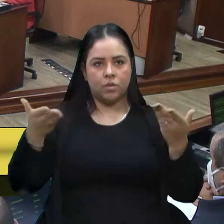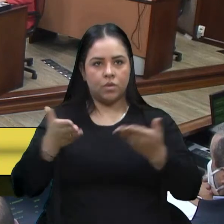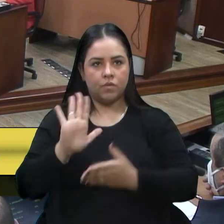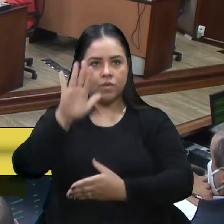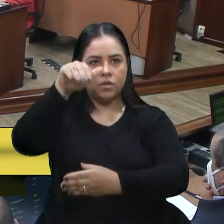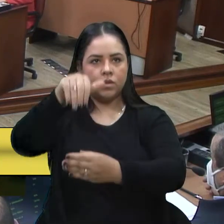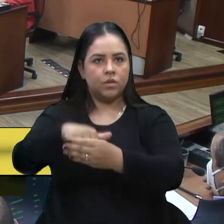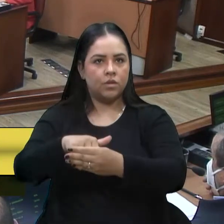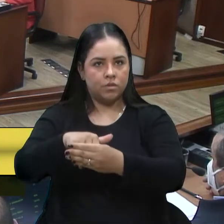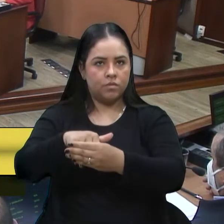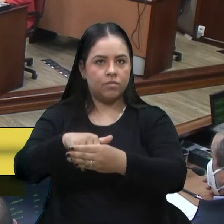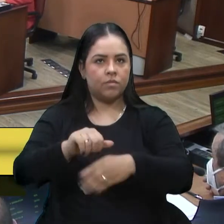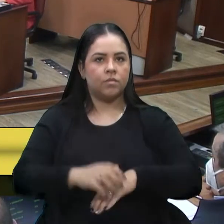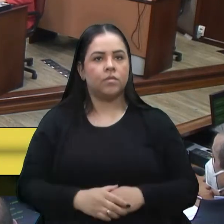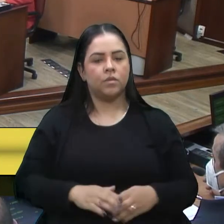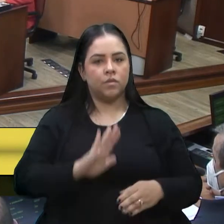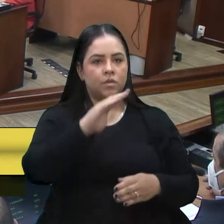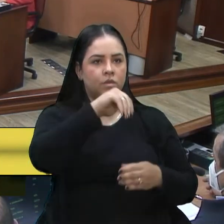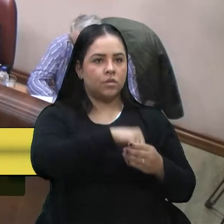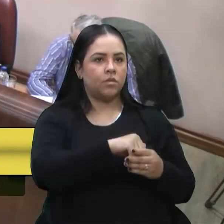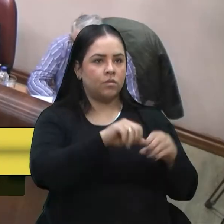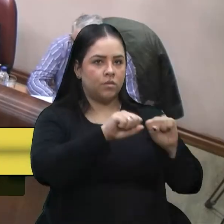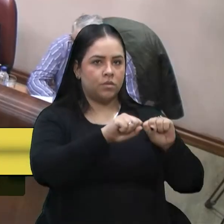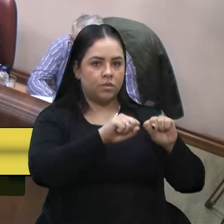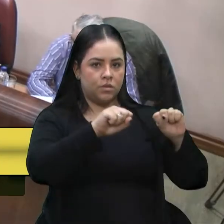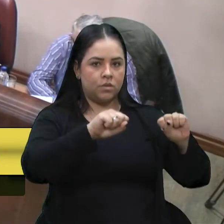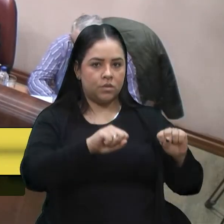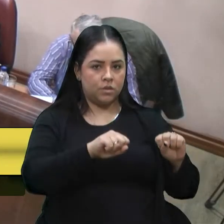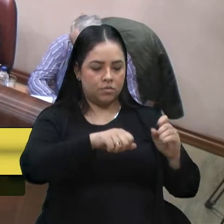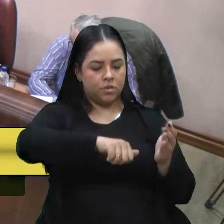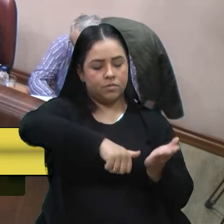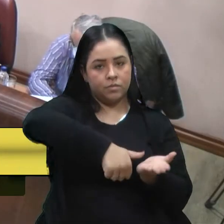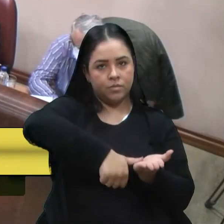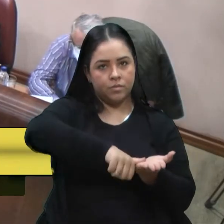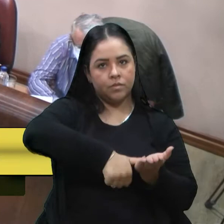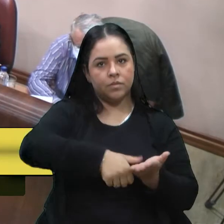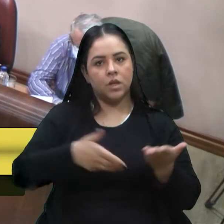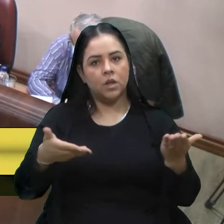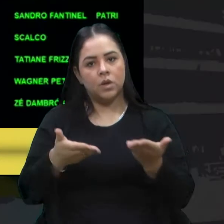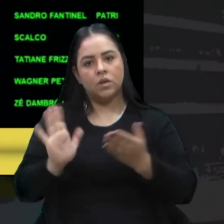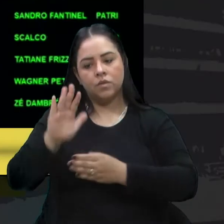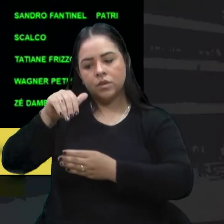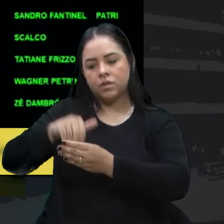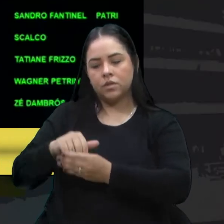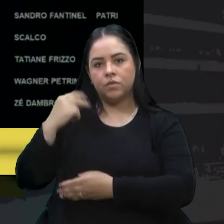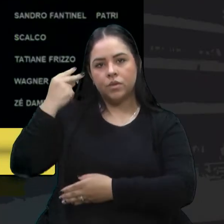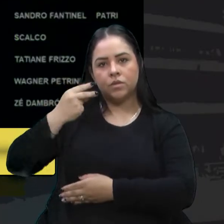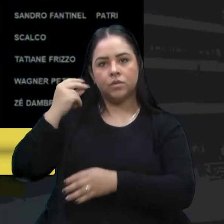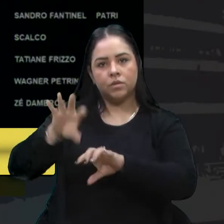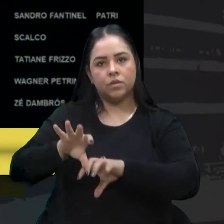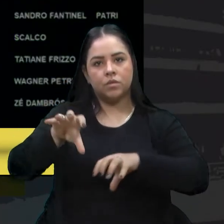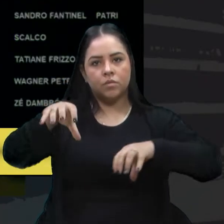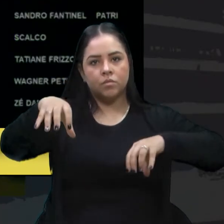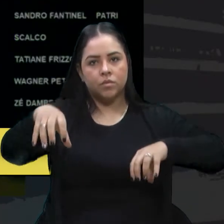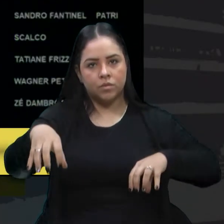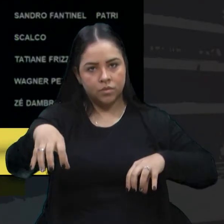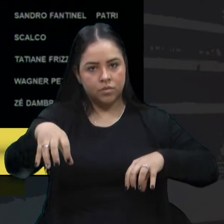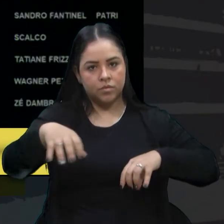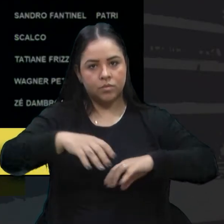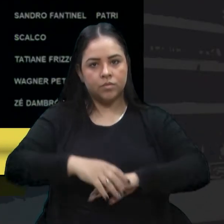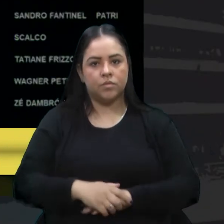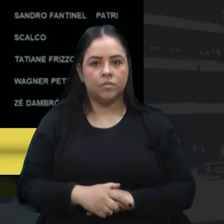Passamos o registro dos votos no terminal eletrônico. Passamos o registro dos votos, vereadores que acompanham remotamente a sessão.